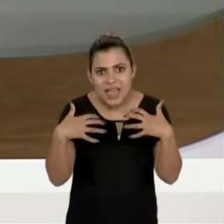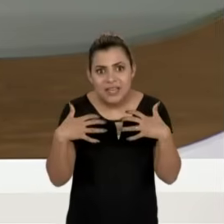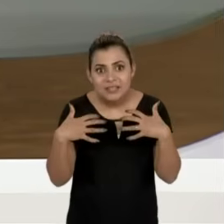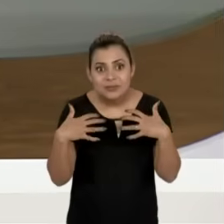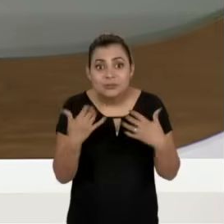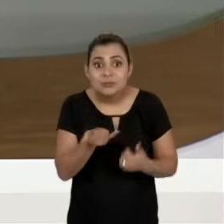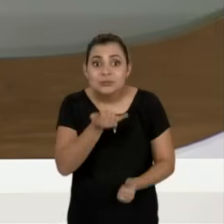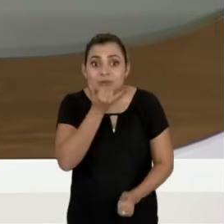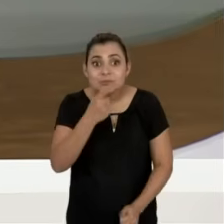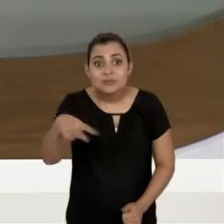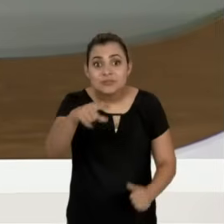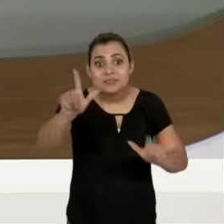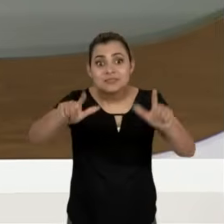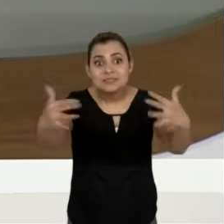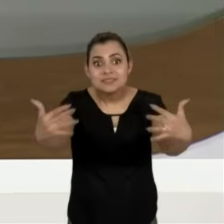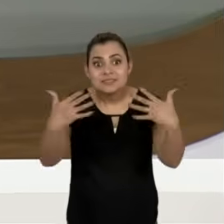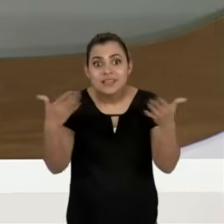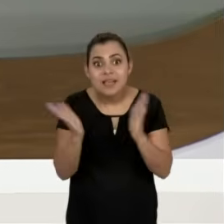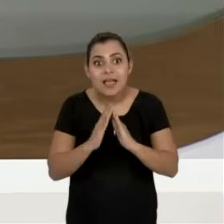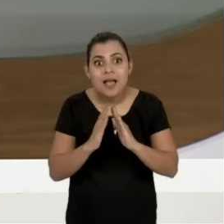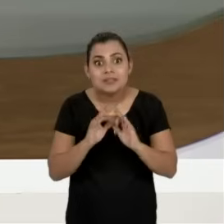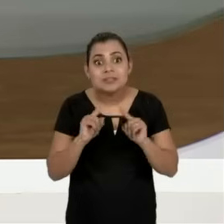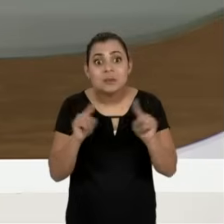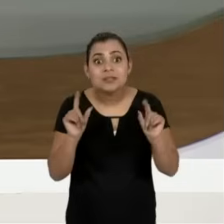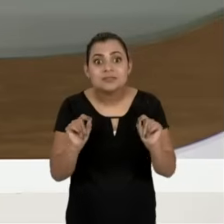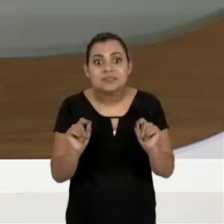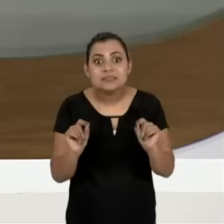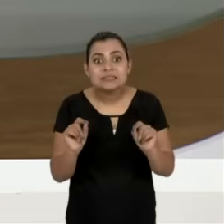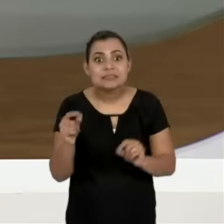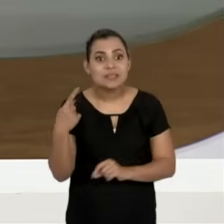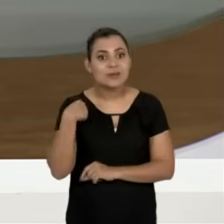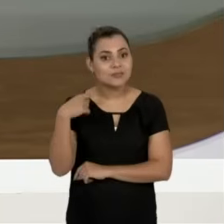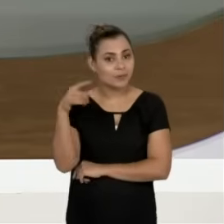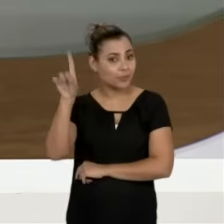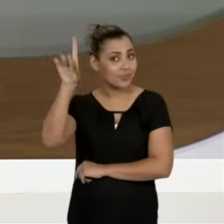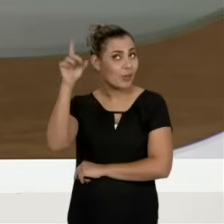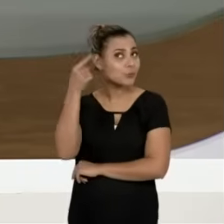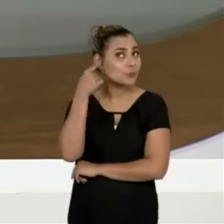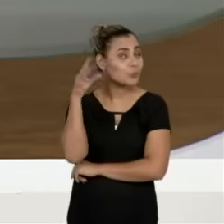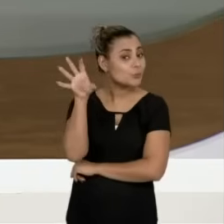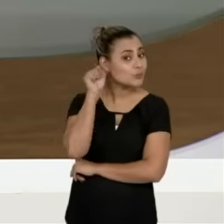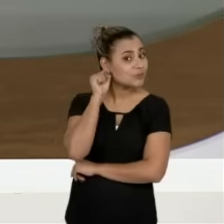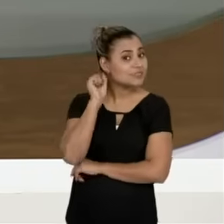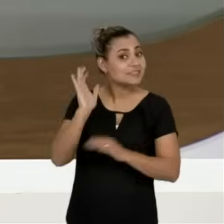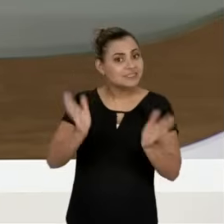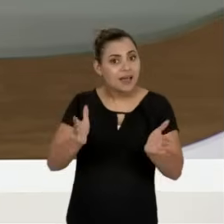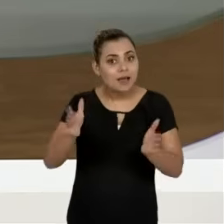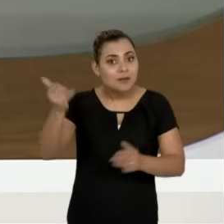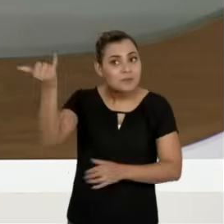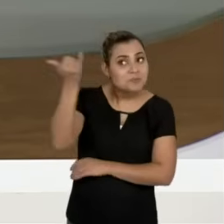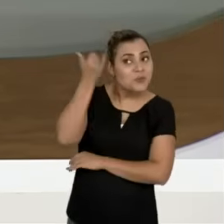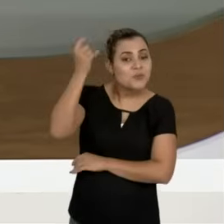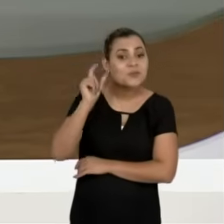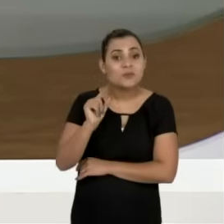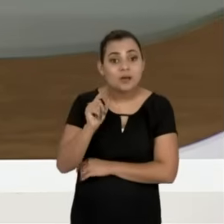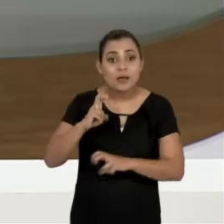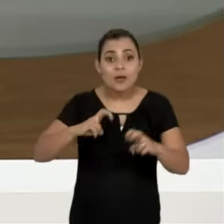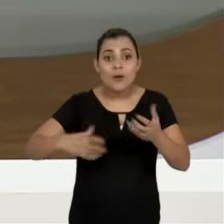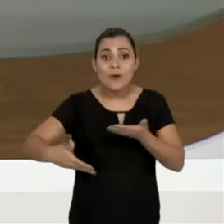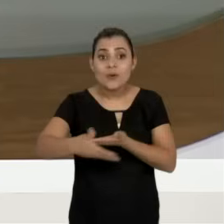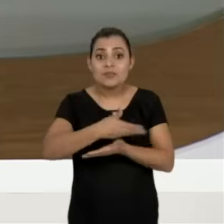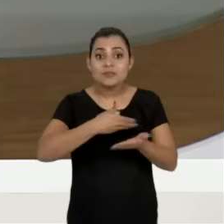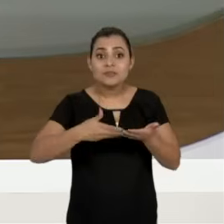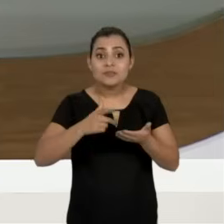desculpa você que está me assistindo aí em casa, mas eu tenho Deus aqui no ouvido. E eu acabei de ser informada que o Roda